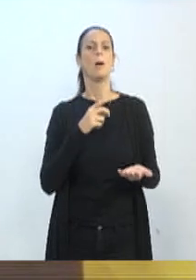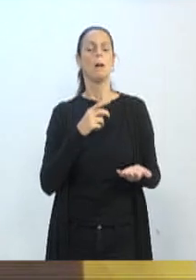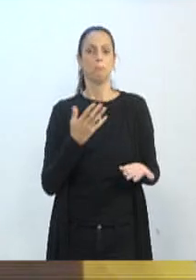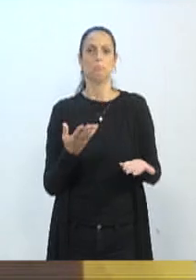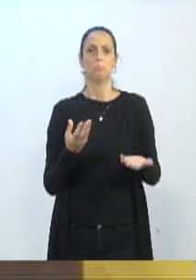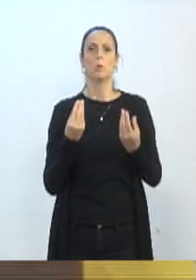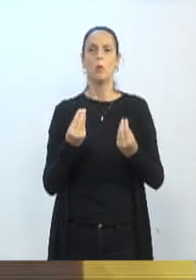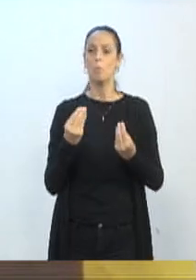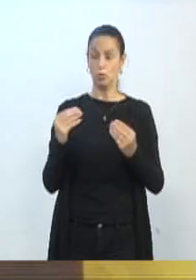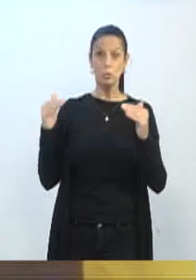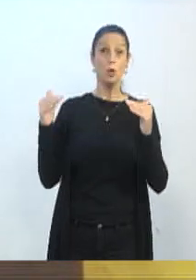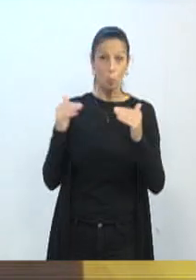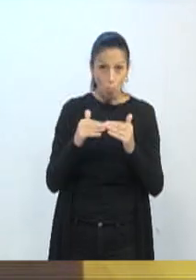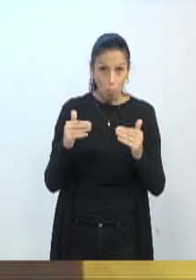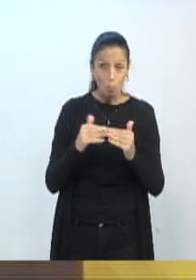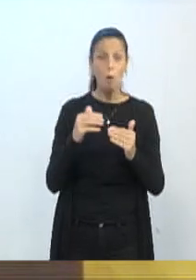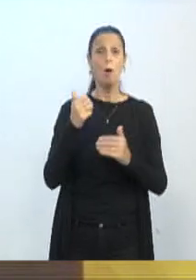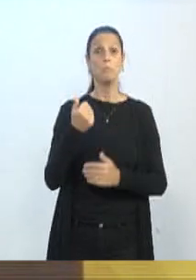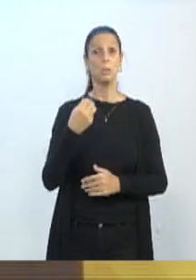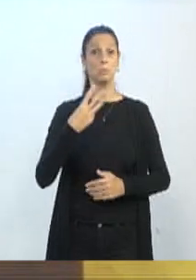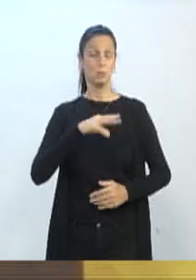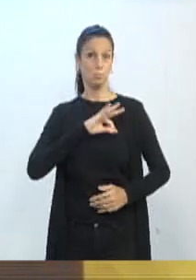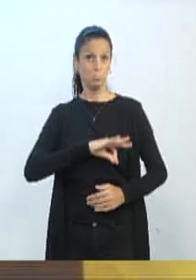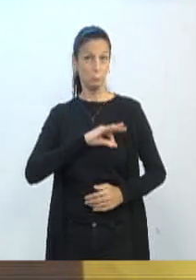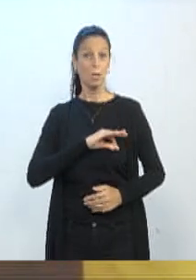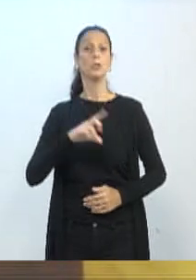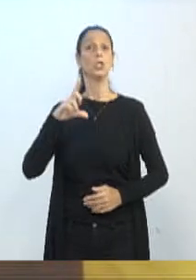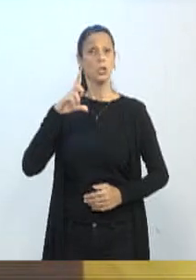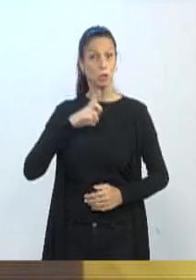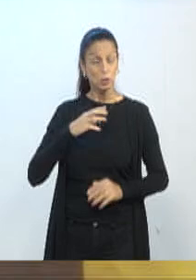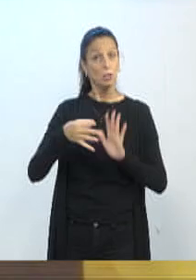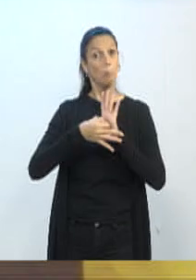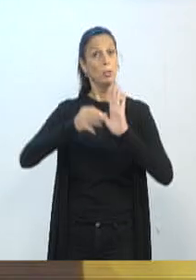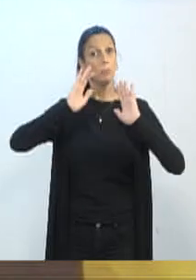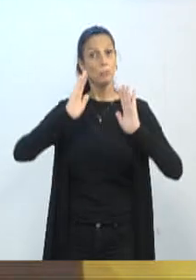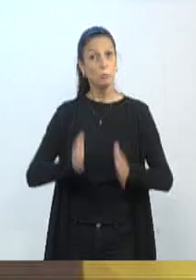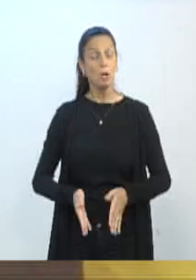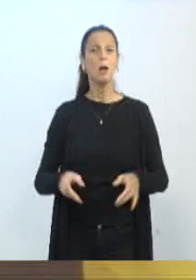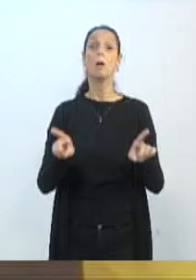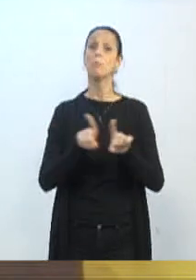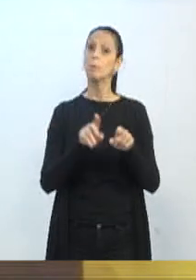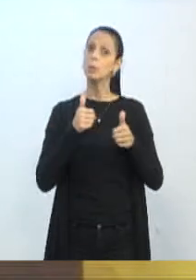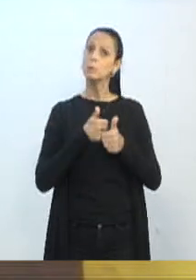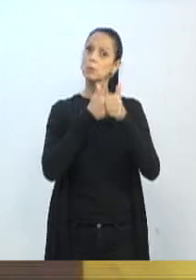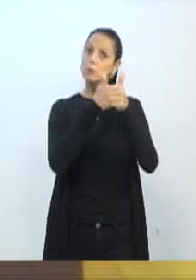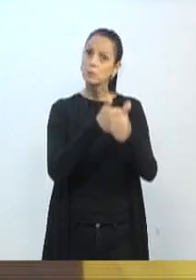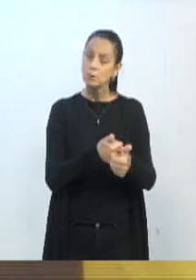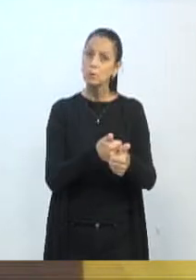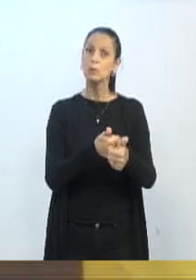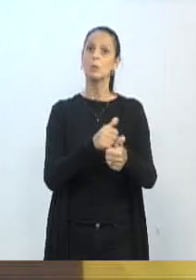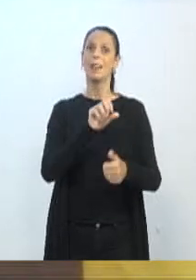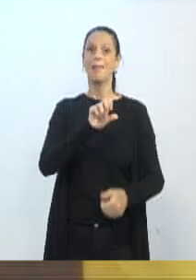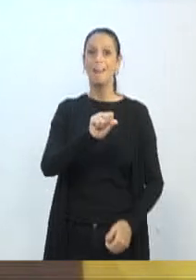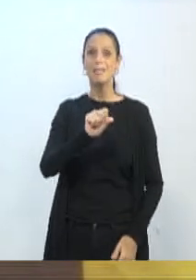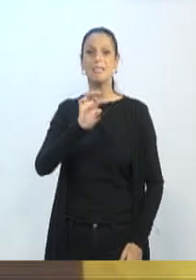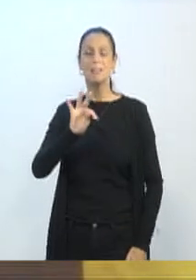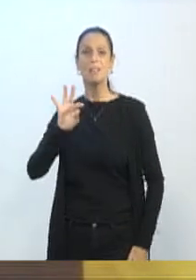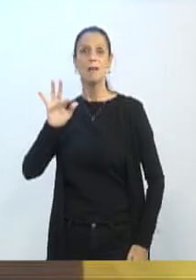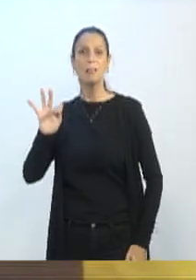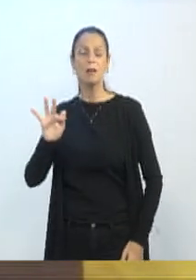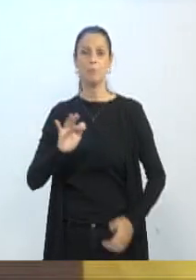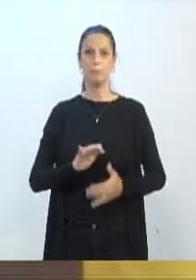13º nós temos o nosso posicionamento inclusive amparado pelo Supremo Tribunal Federal